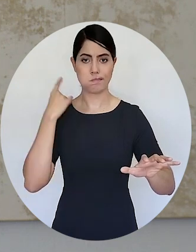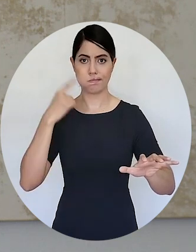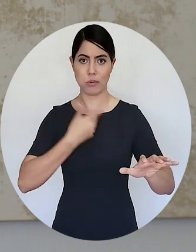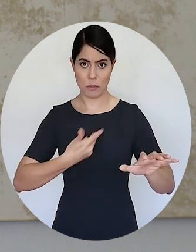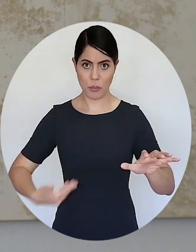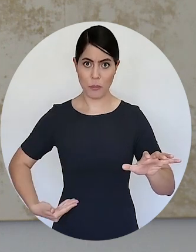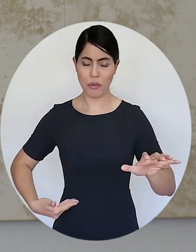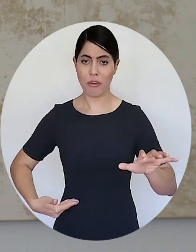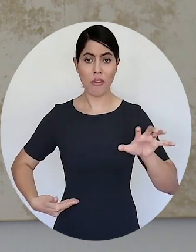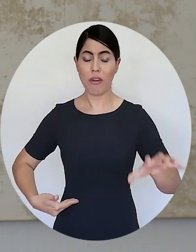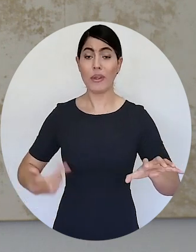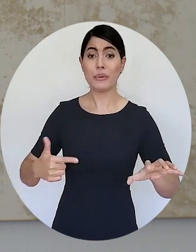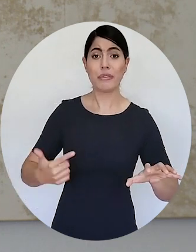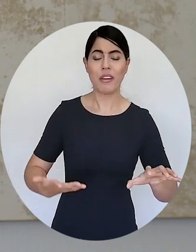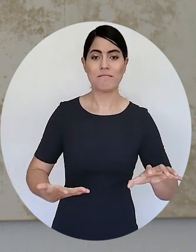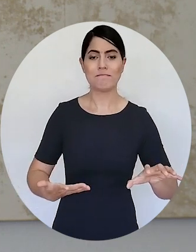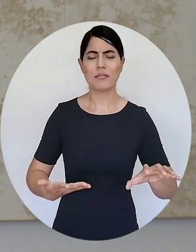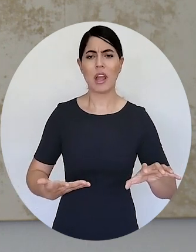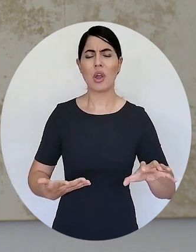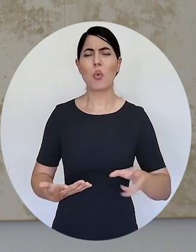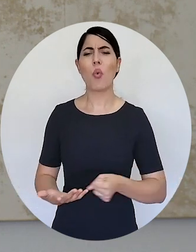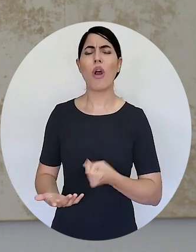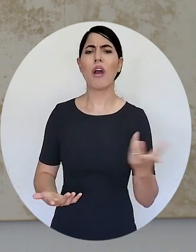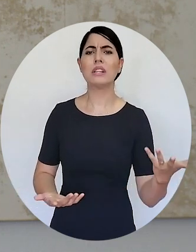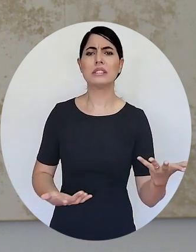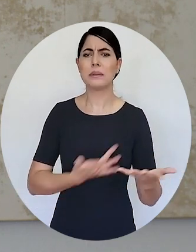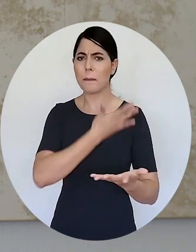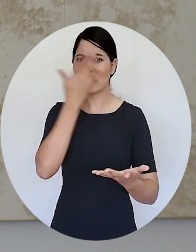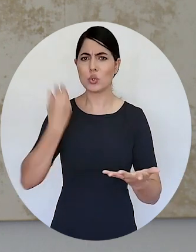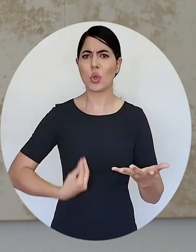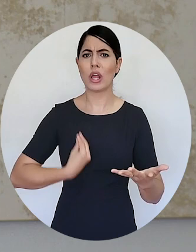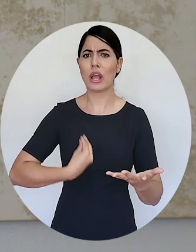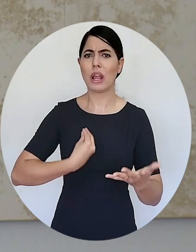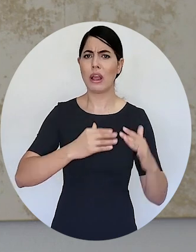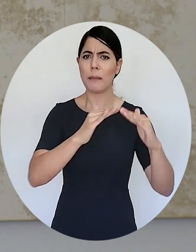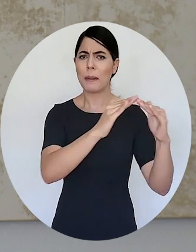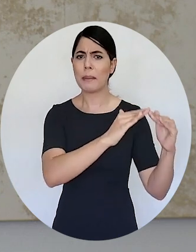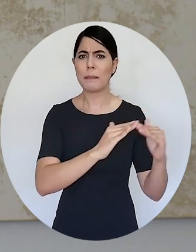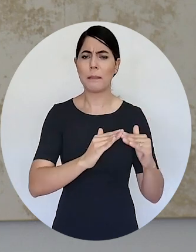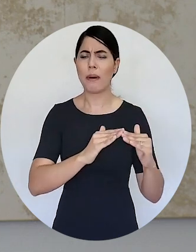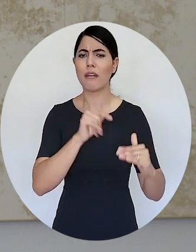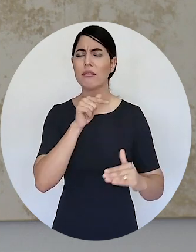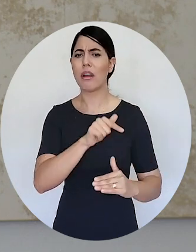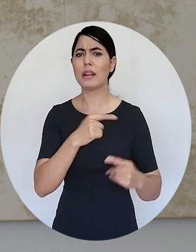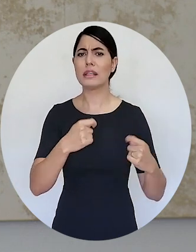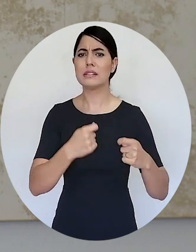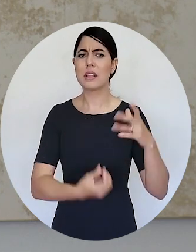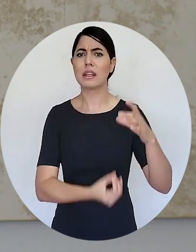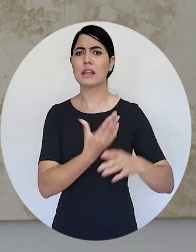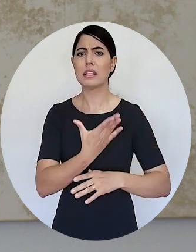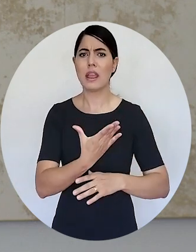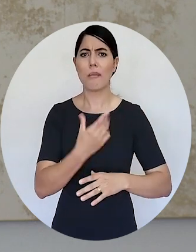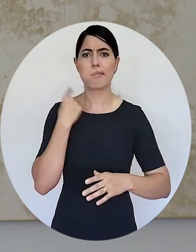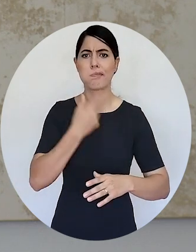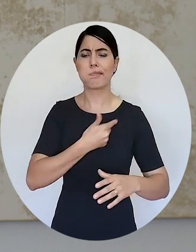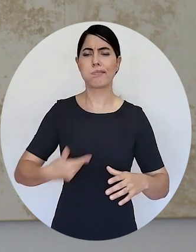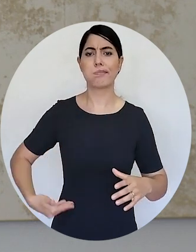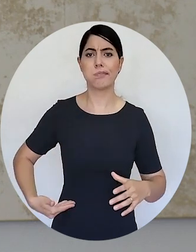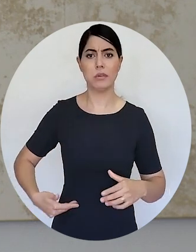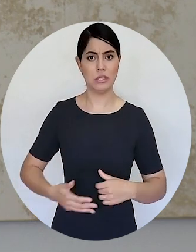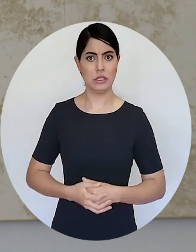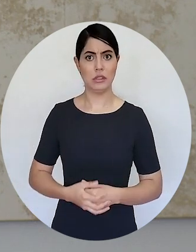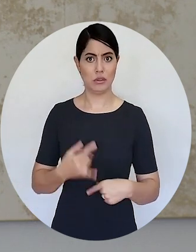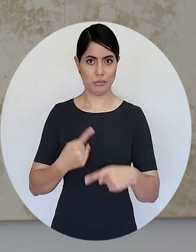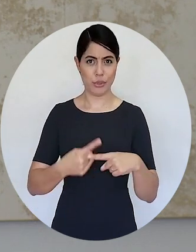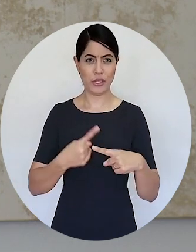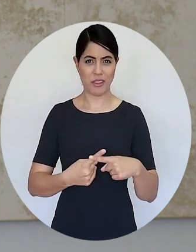Se aceita, inclusive, um debate a partir de quantos mil habitantes caberia uma procuradoria, né, até pelo